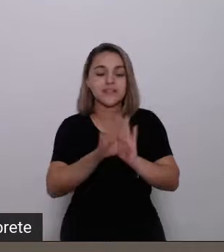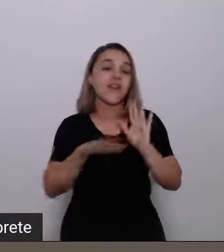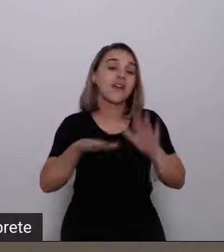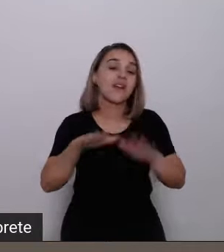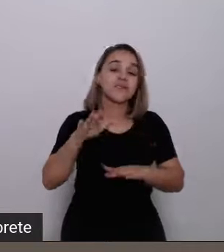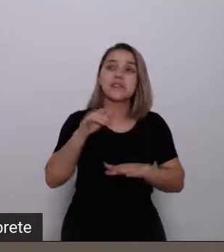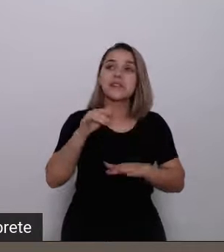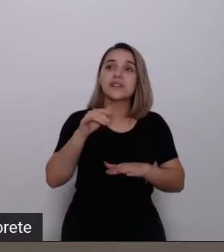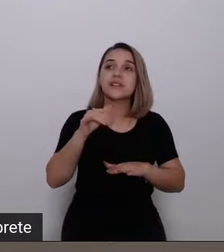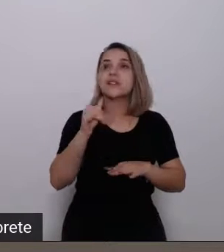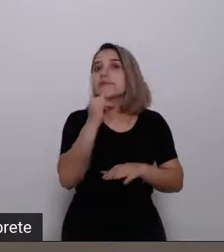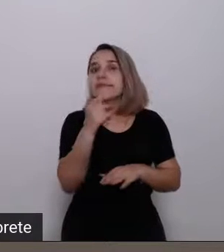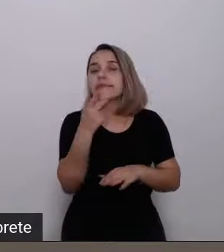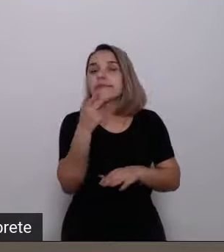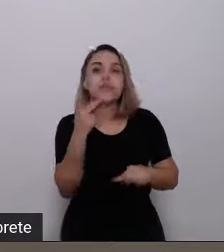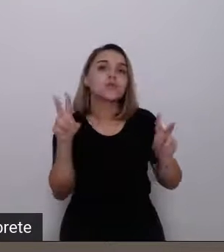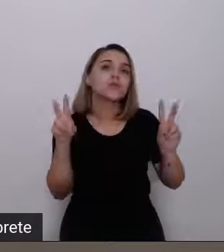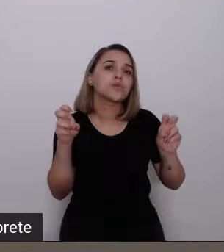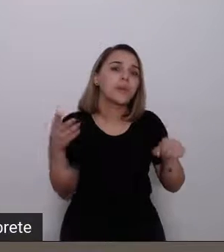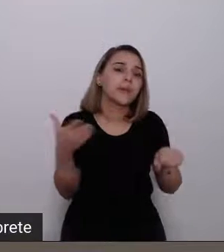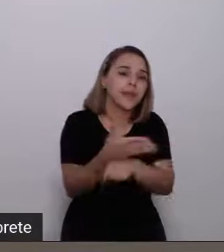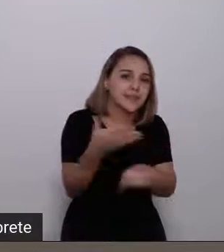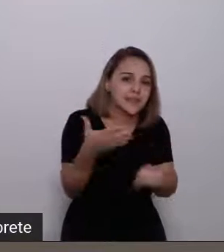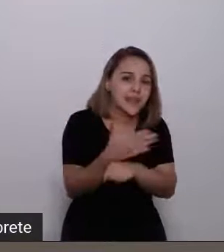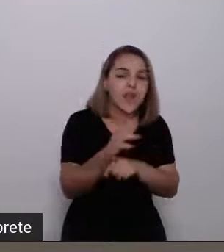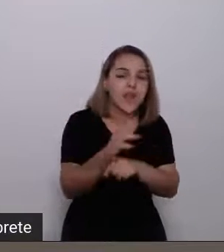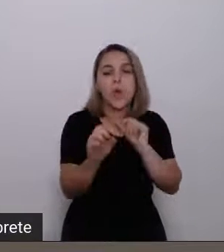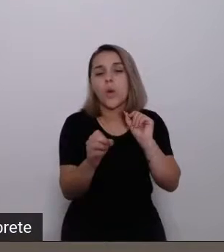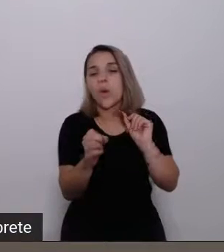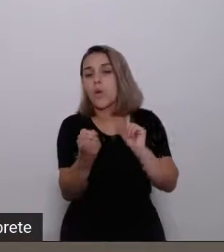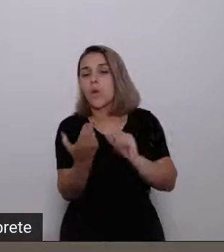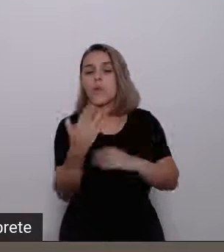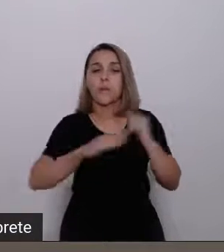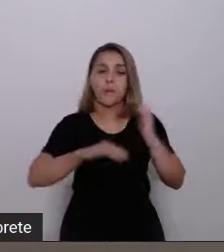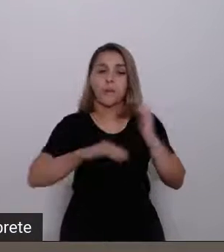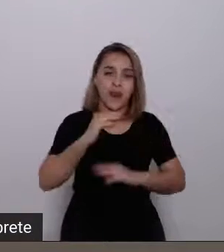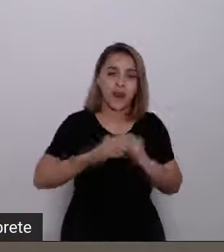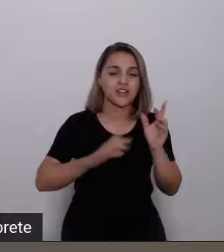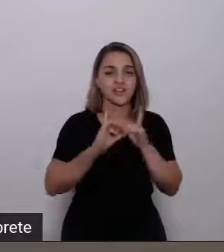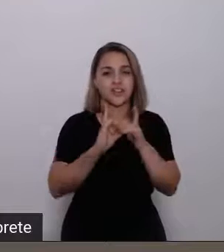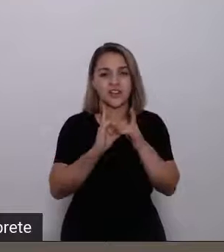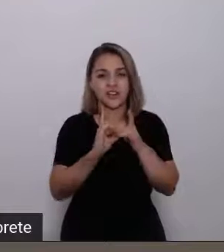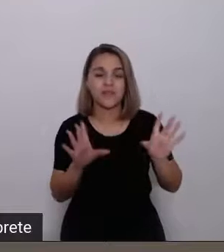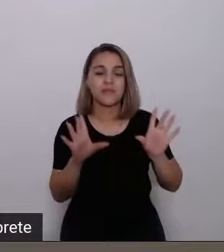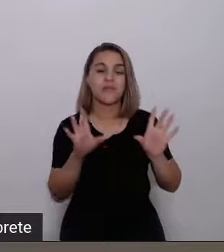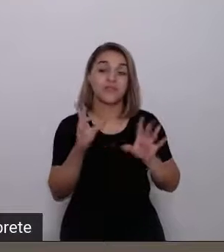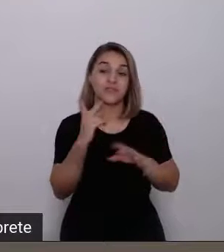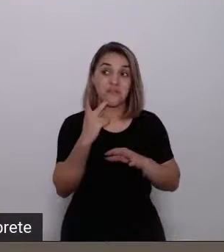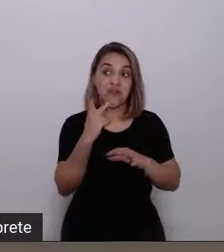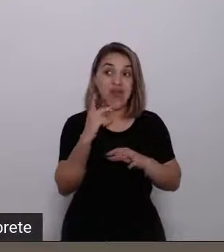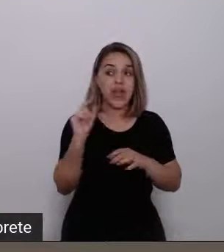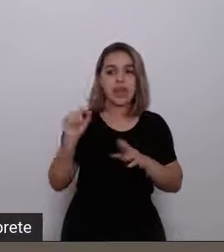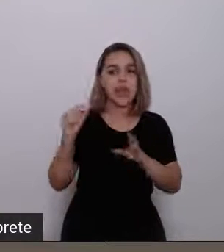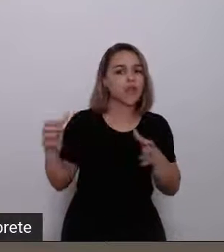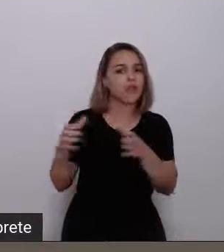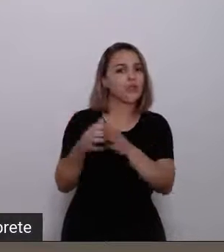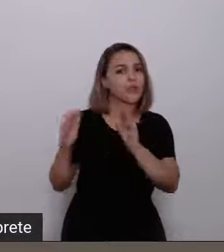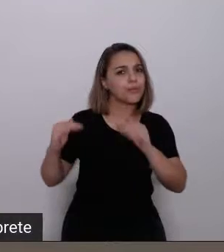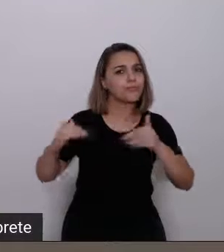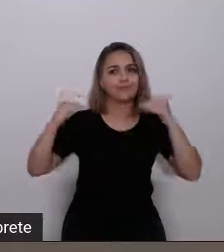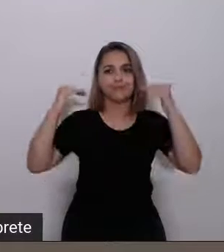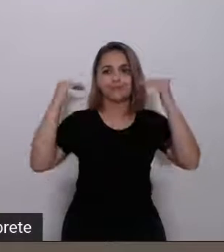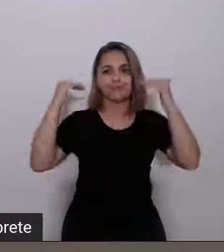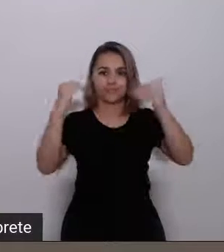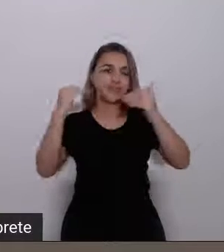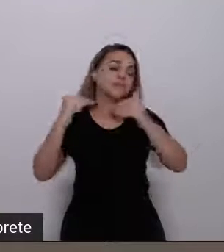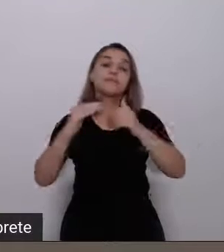acesso e prática democrática, e aí você vê quem está falando isso é a alta elite, né? Aquelas coisas assim, do qual